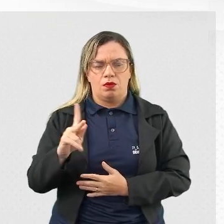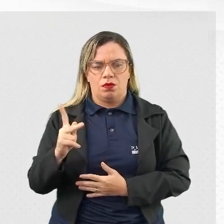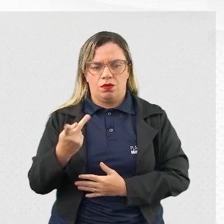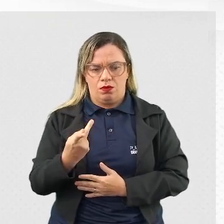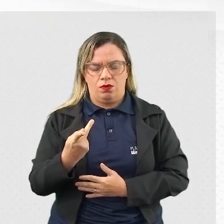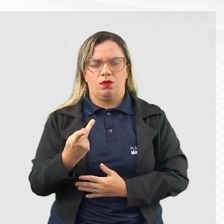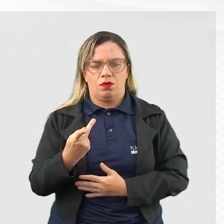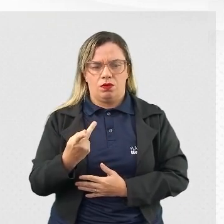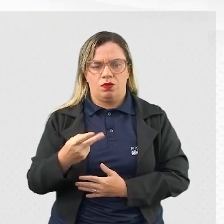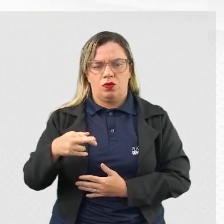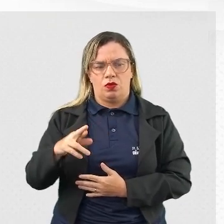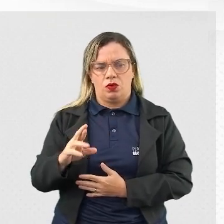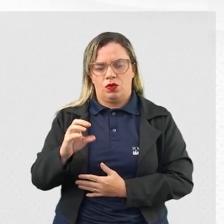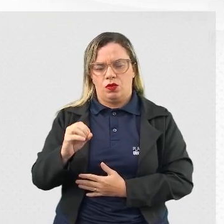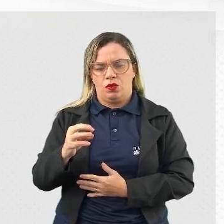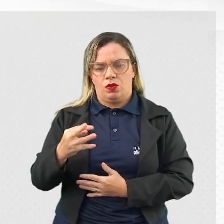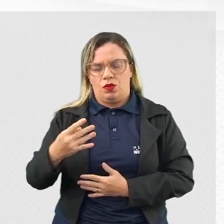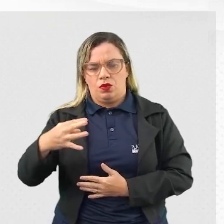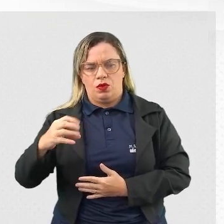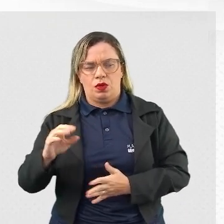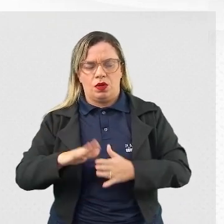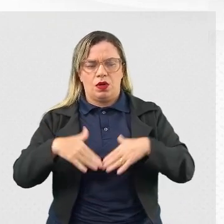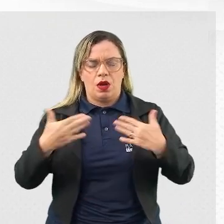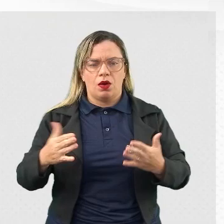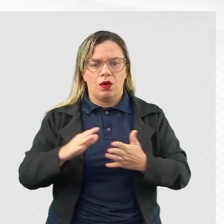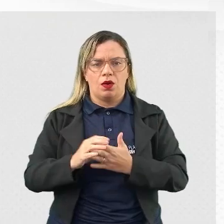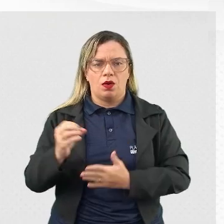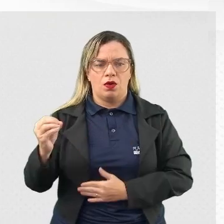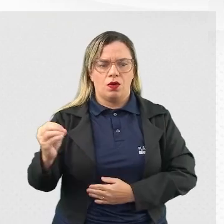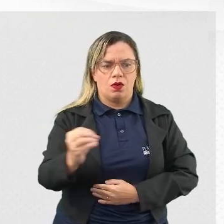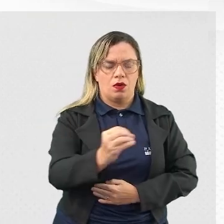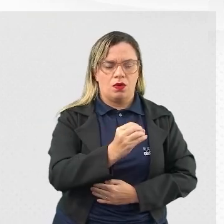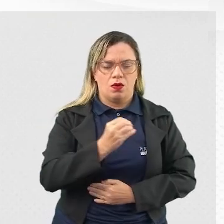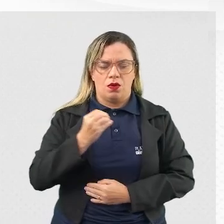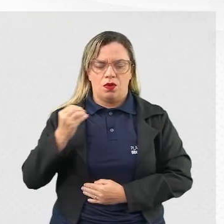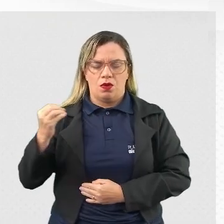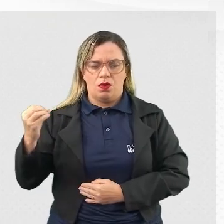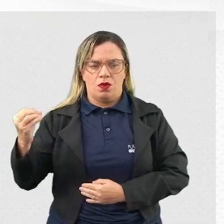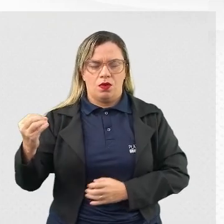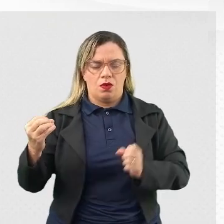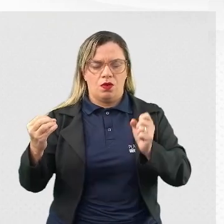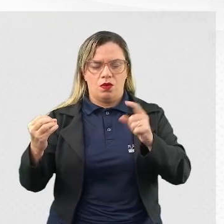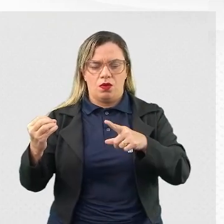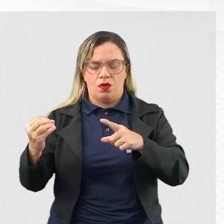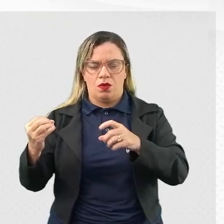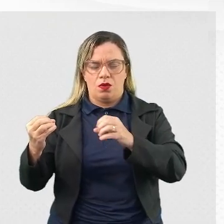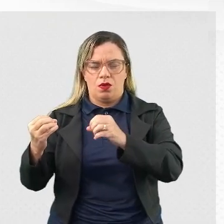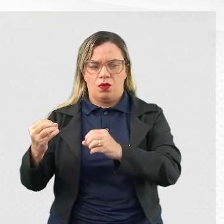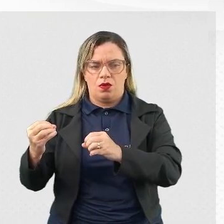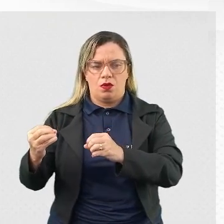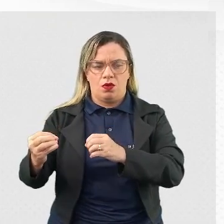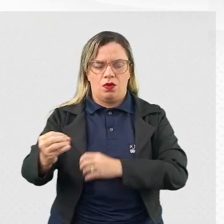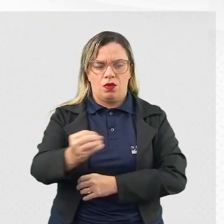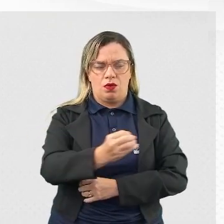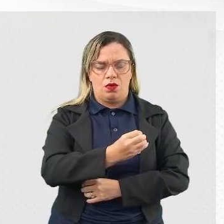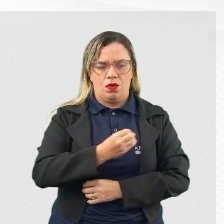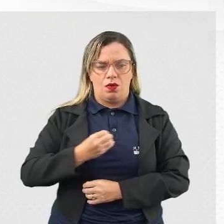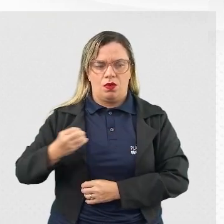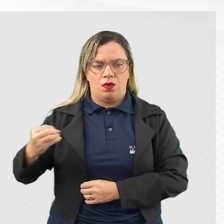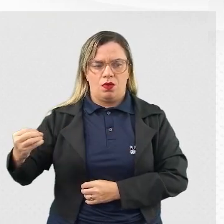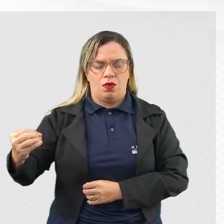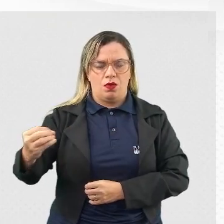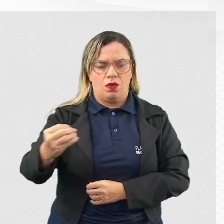de rotação da Terra. E o tempo que ela gasta para dar uma volta em torno do Sol, que a gente chama de período de translação,